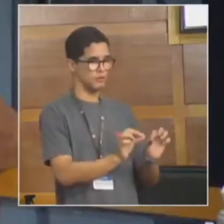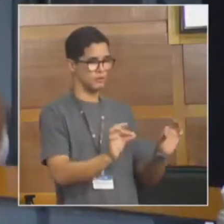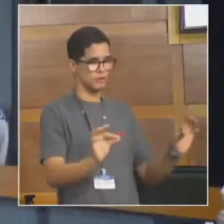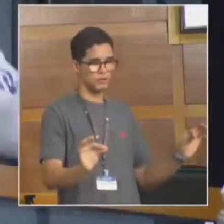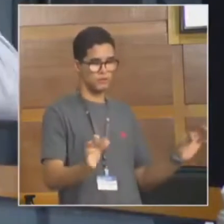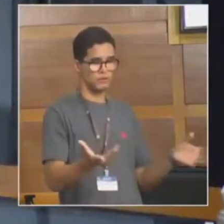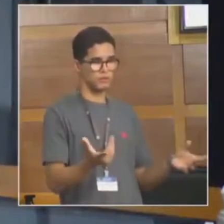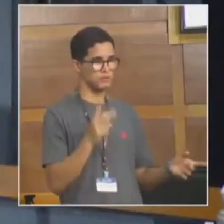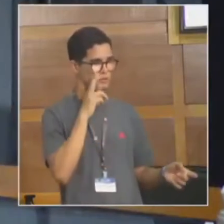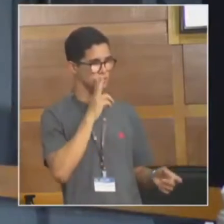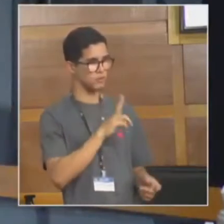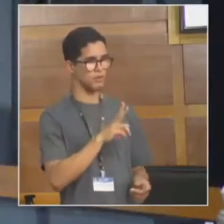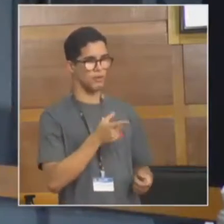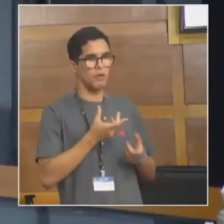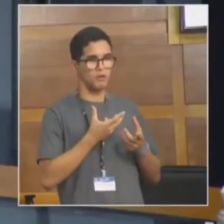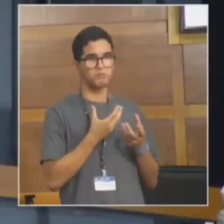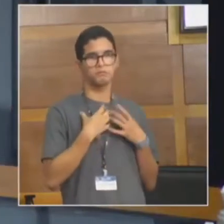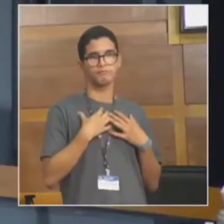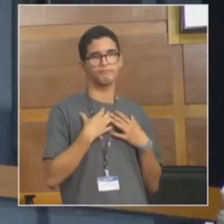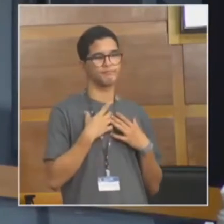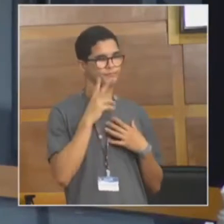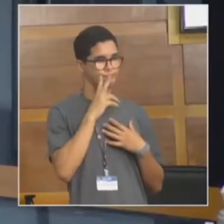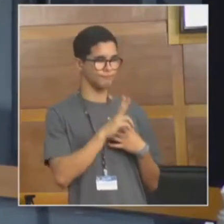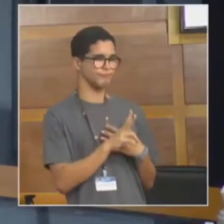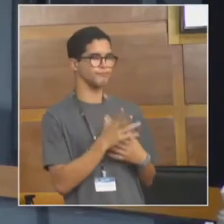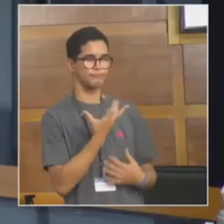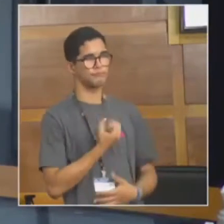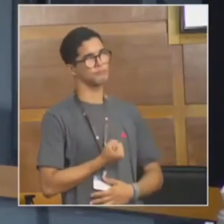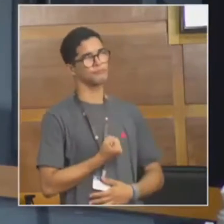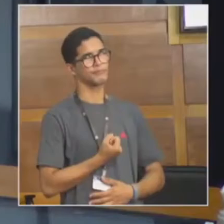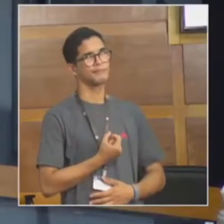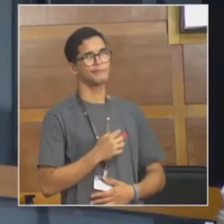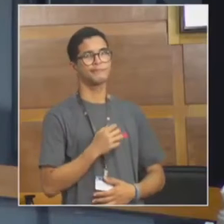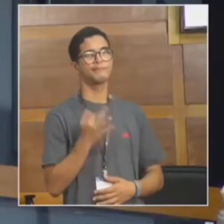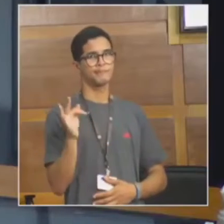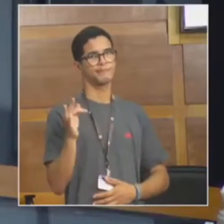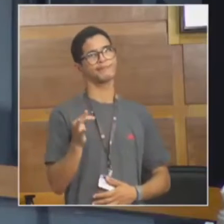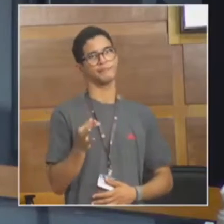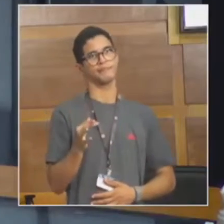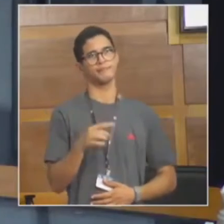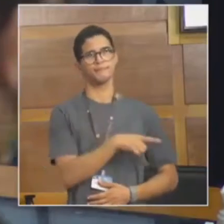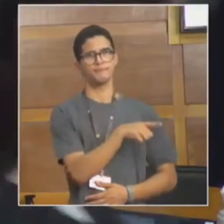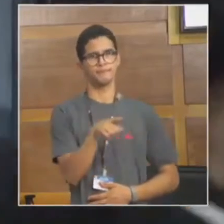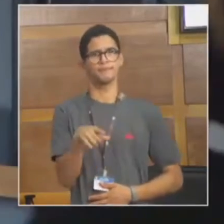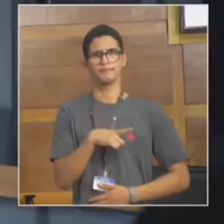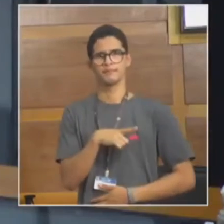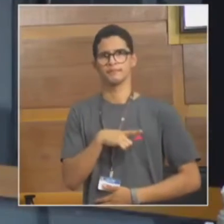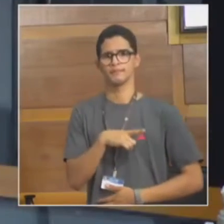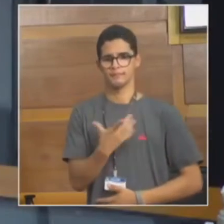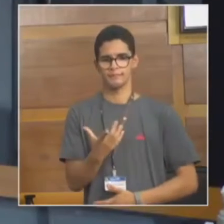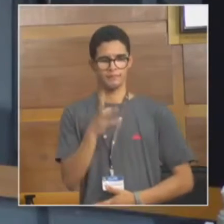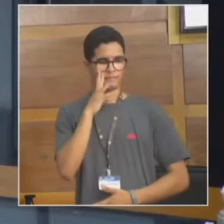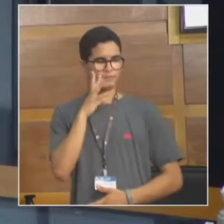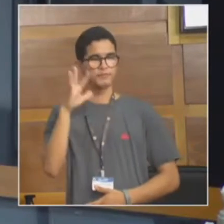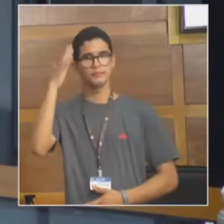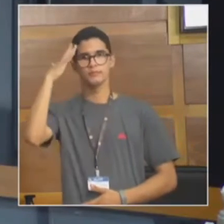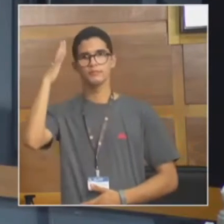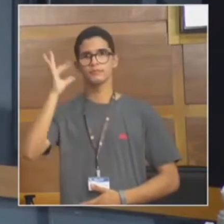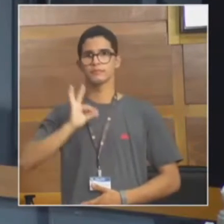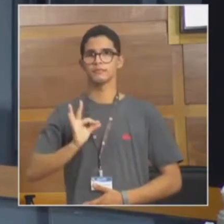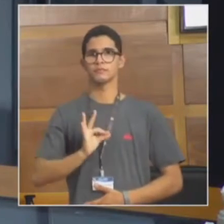e você tem que engolir isso dói Então a gente tem que ter um algum mecanismo Charles e Vereador